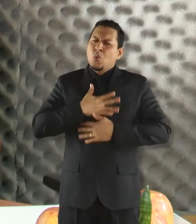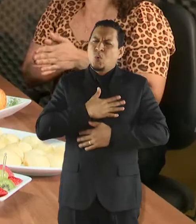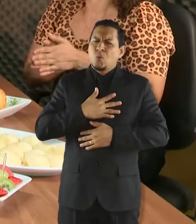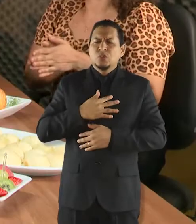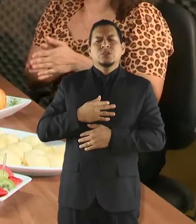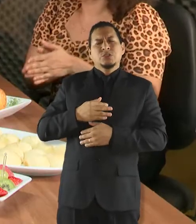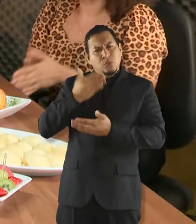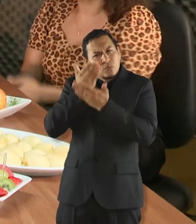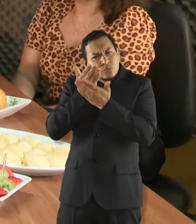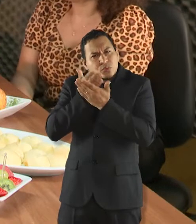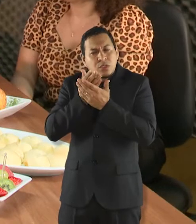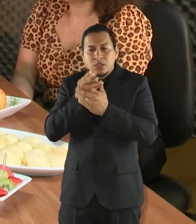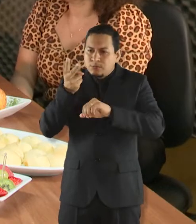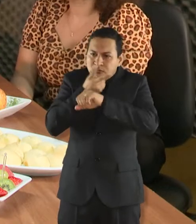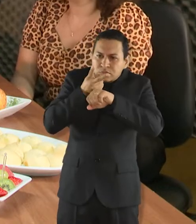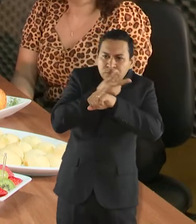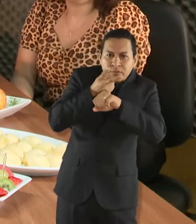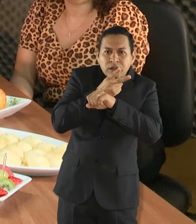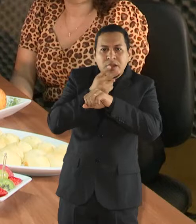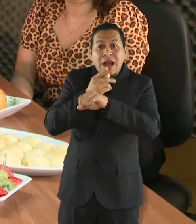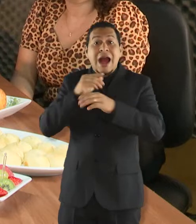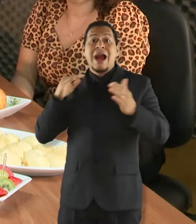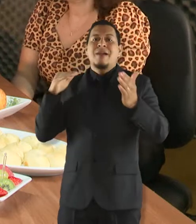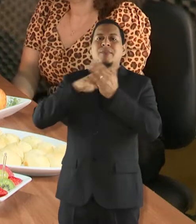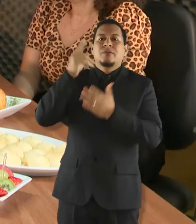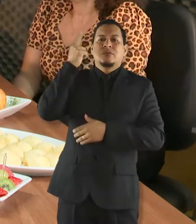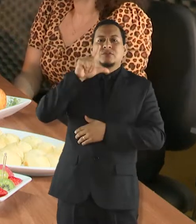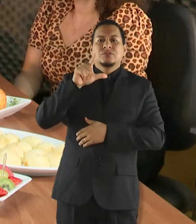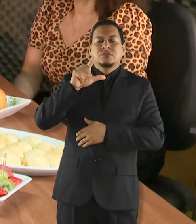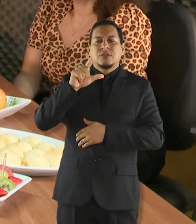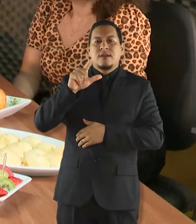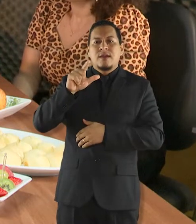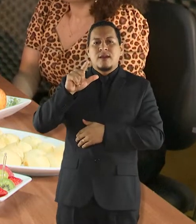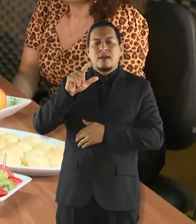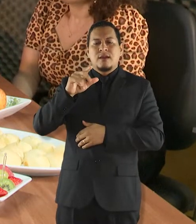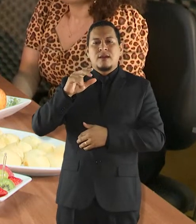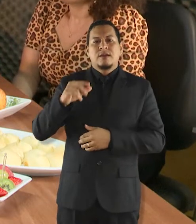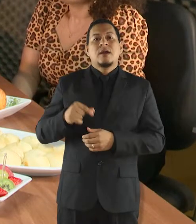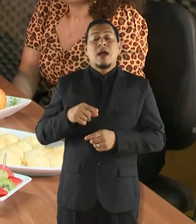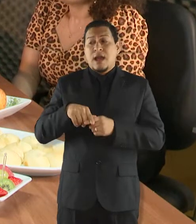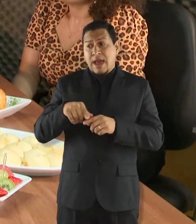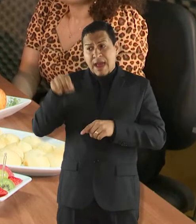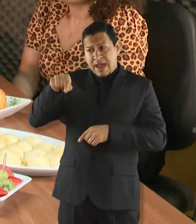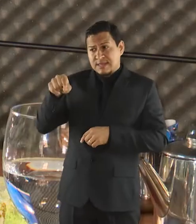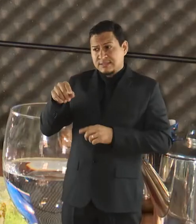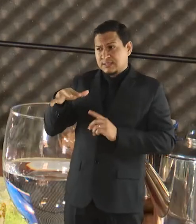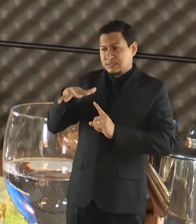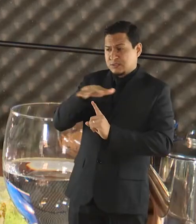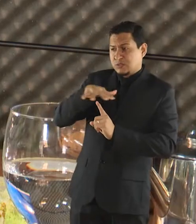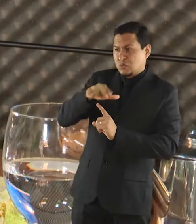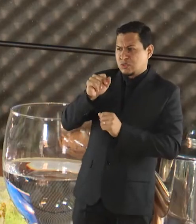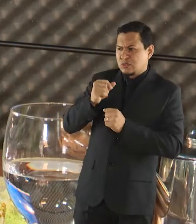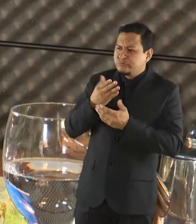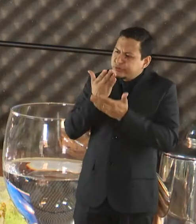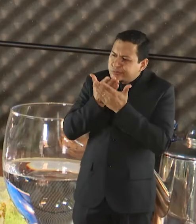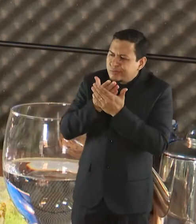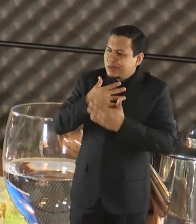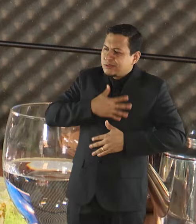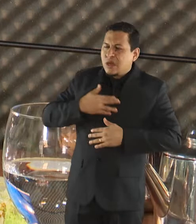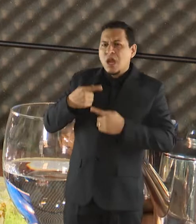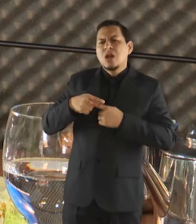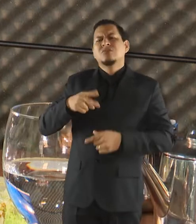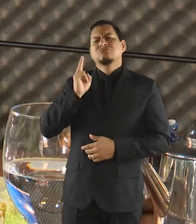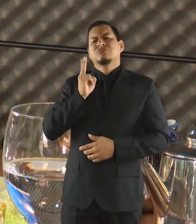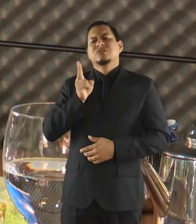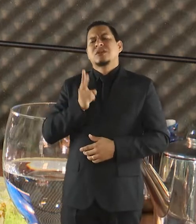Auri? Isso. E ela correu atrás do sonho dela, né? E Essa coisa de gostar de estudar é interessante, porque eu sempre gostei de